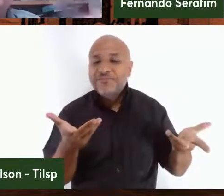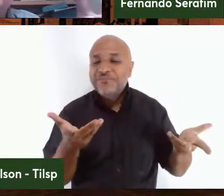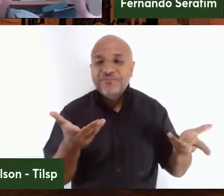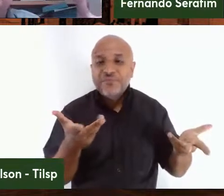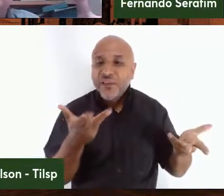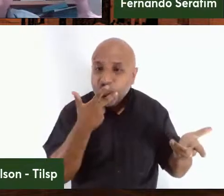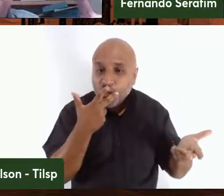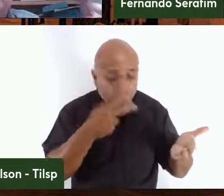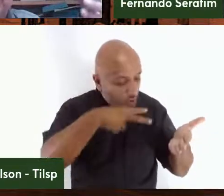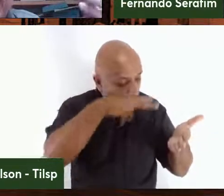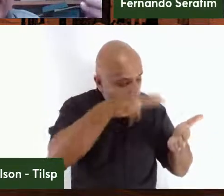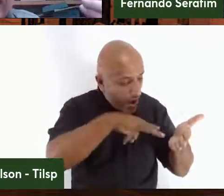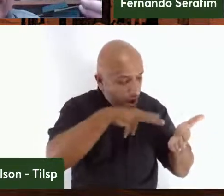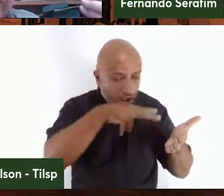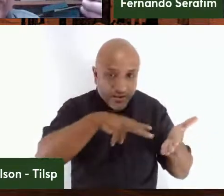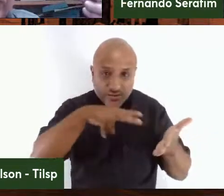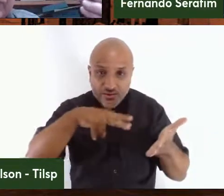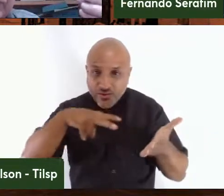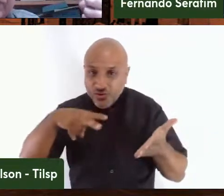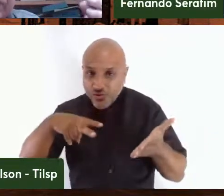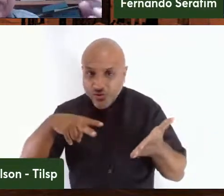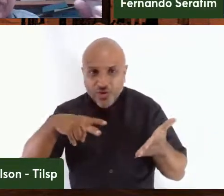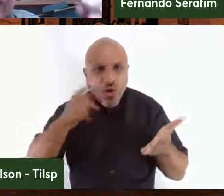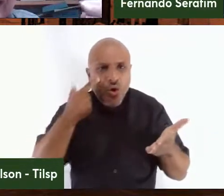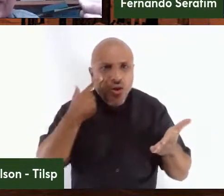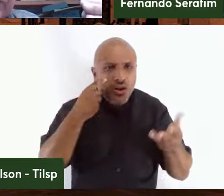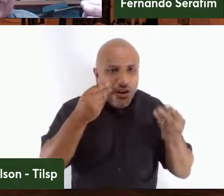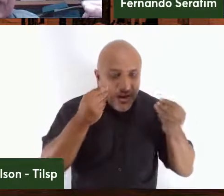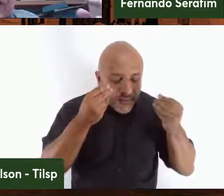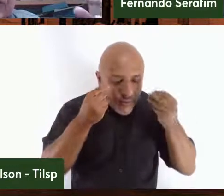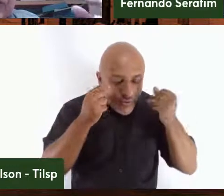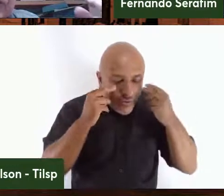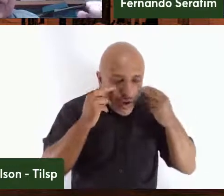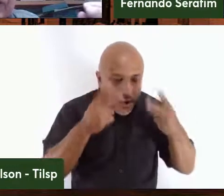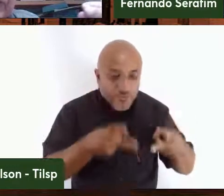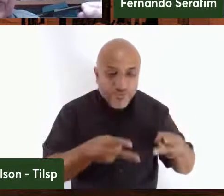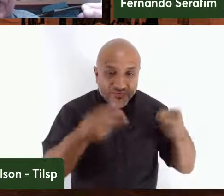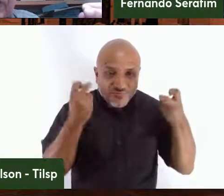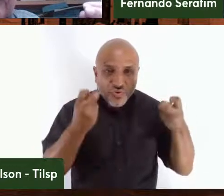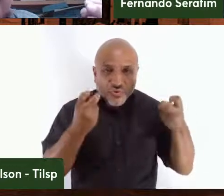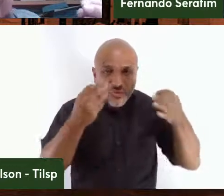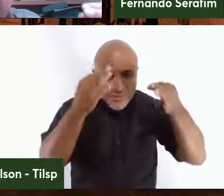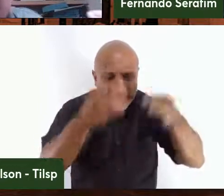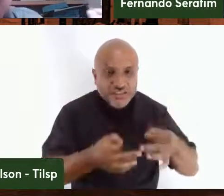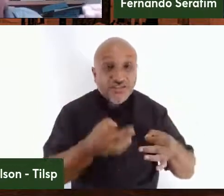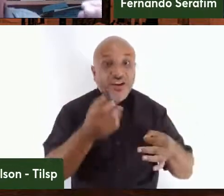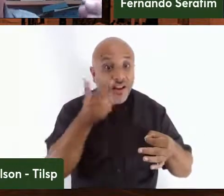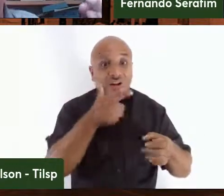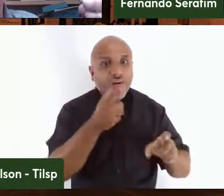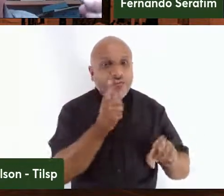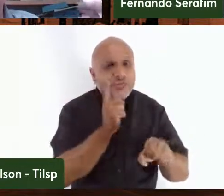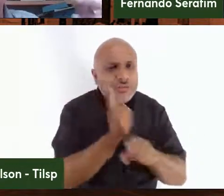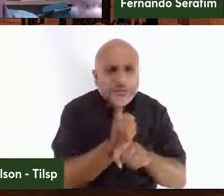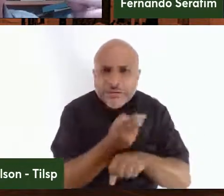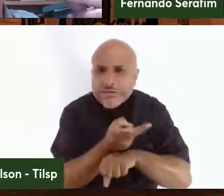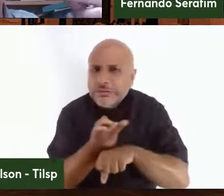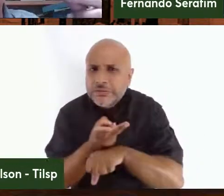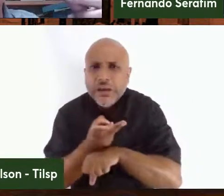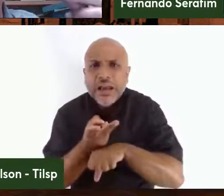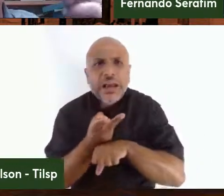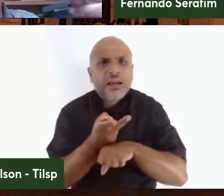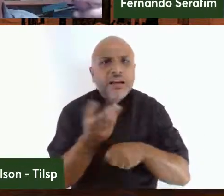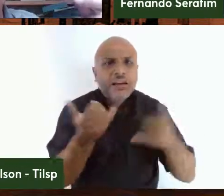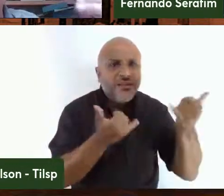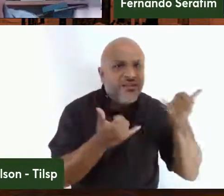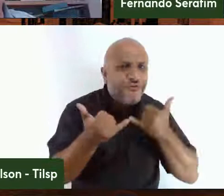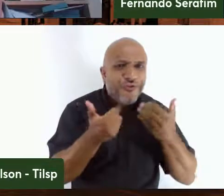que o leitor, com um olhar muito apurado, muito crítico, ele vai atrás também dessas, uhum,